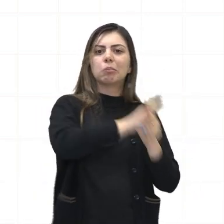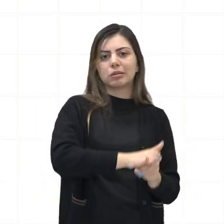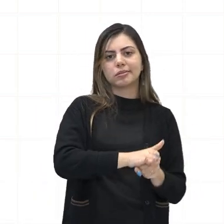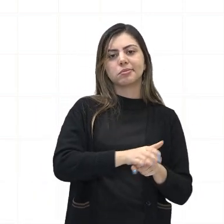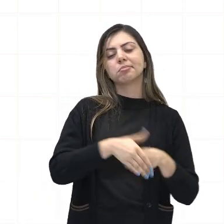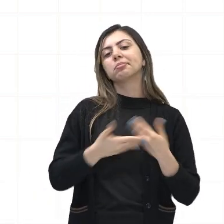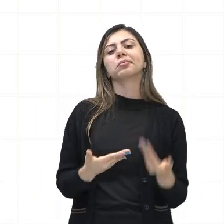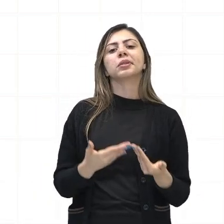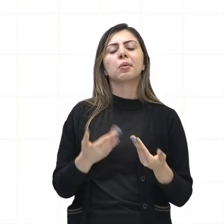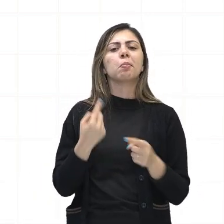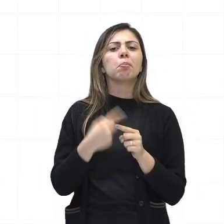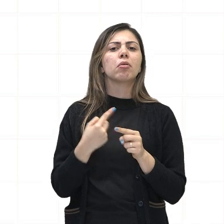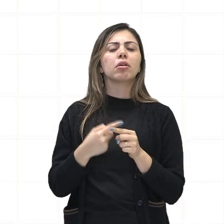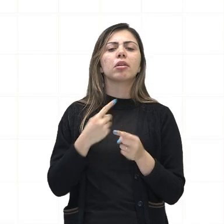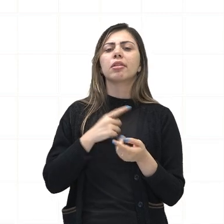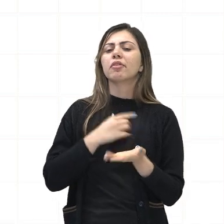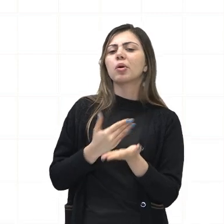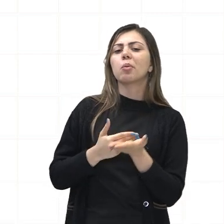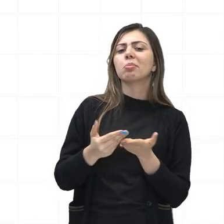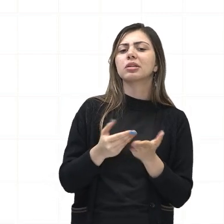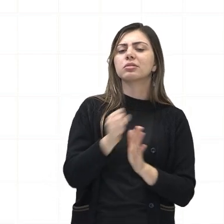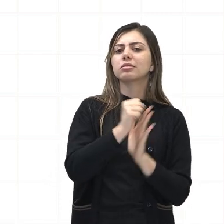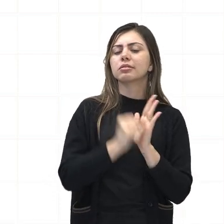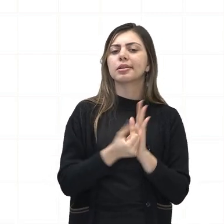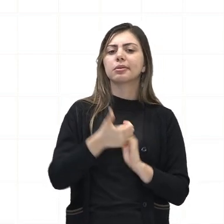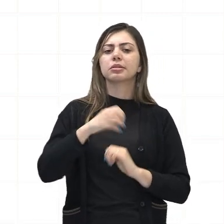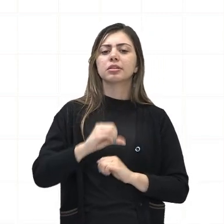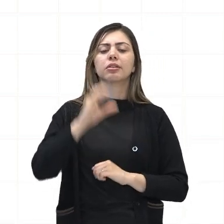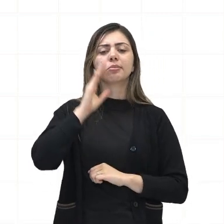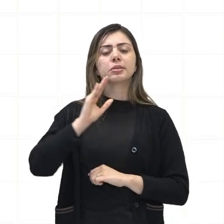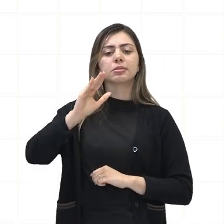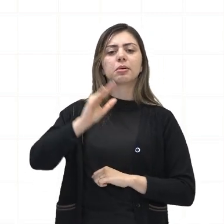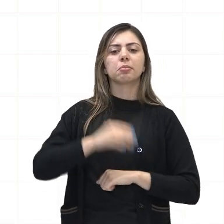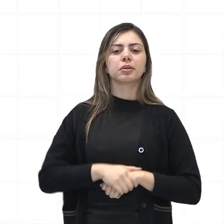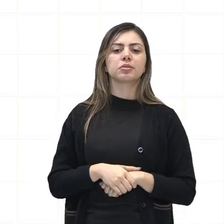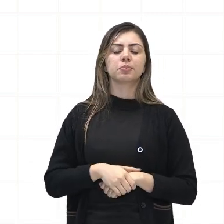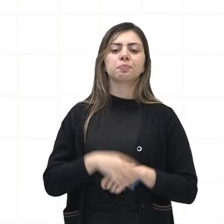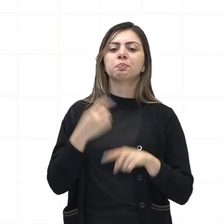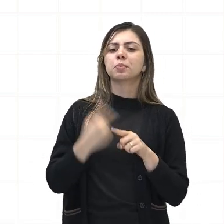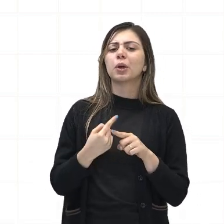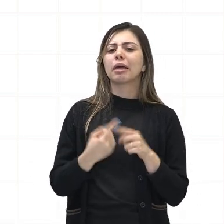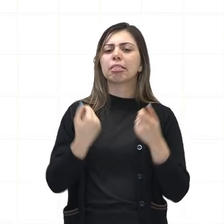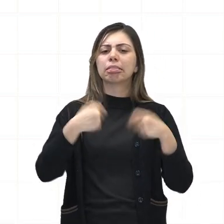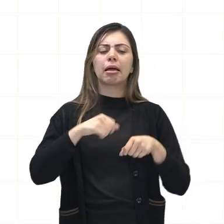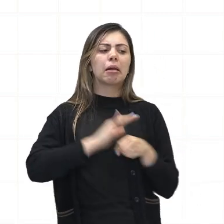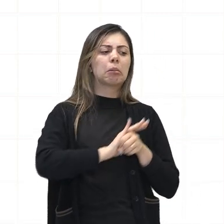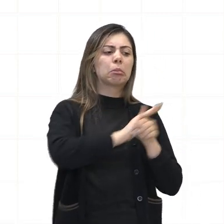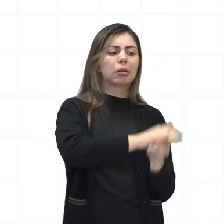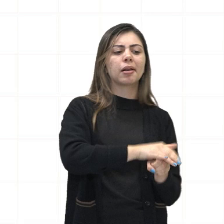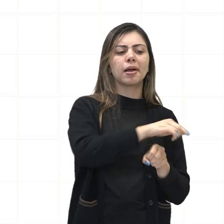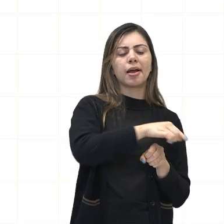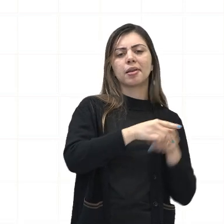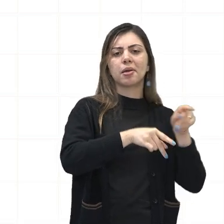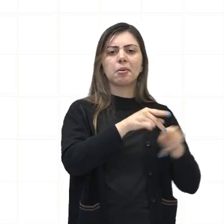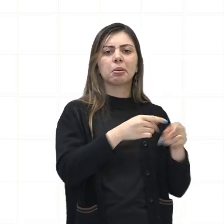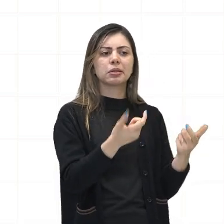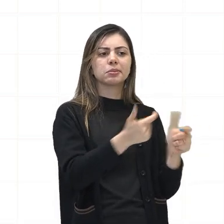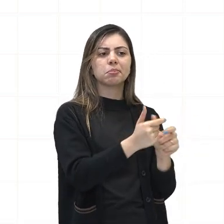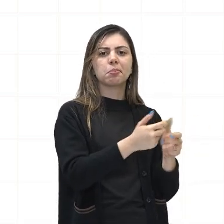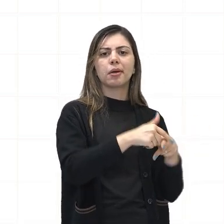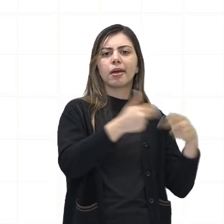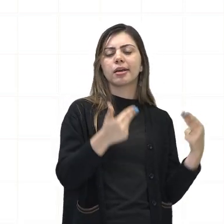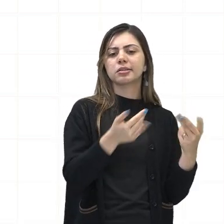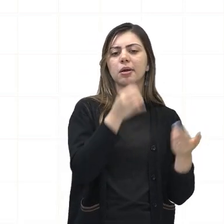foi fundamentado durante o século XIX principalmente para oprimir as minorias étnicas, como por